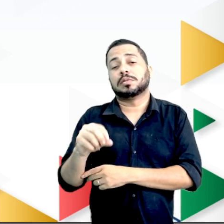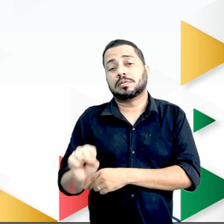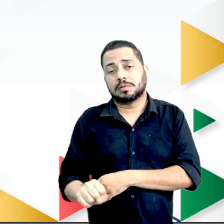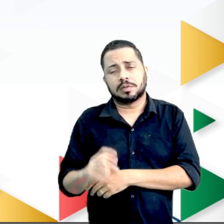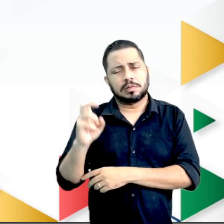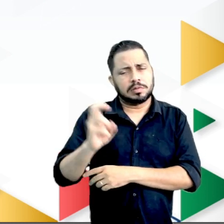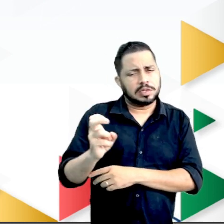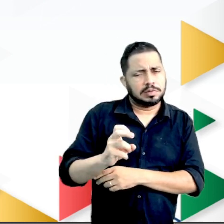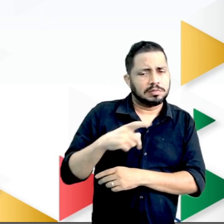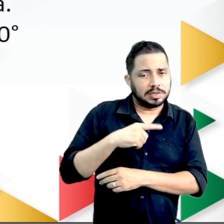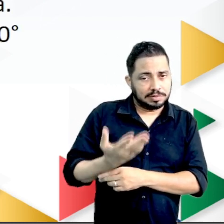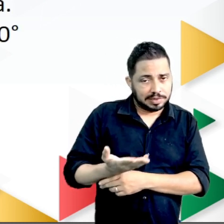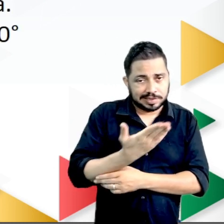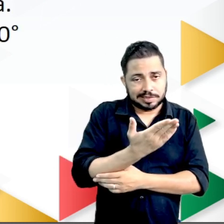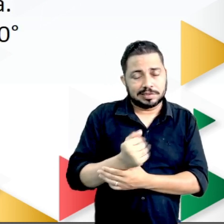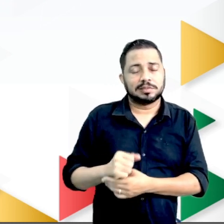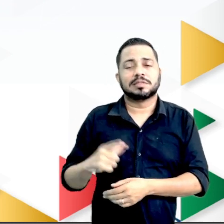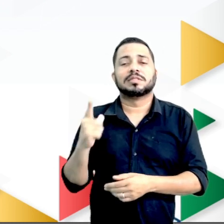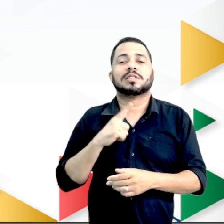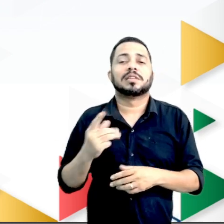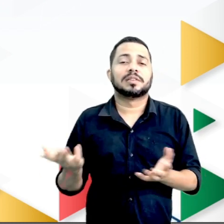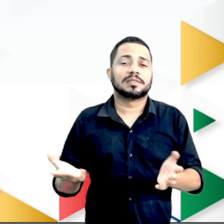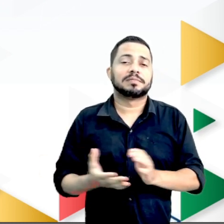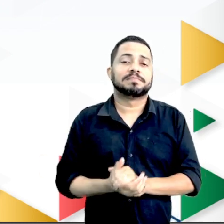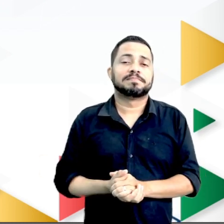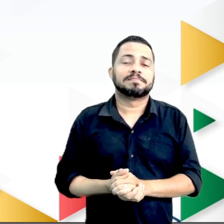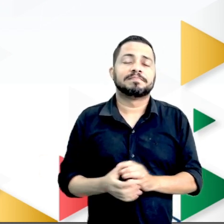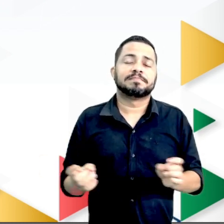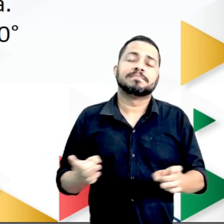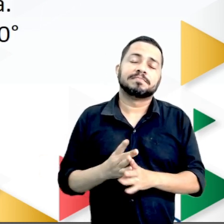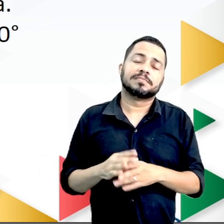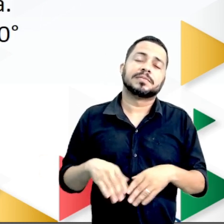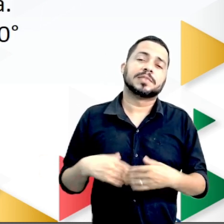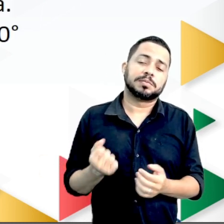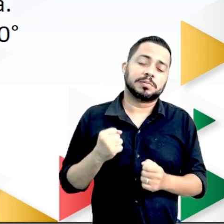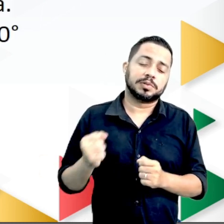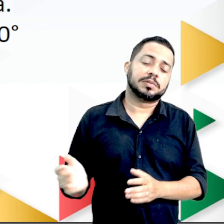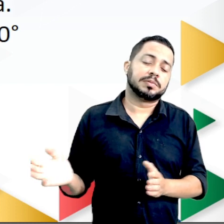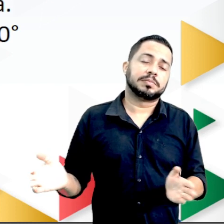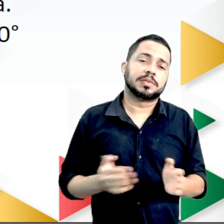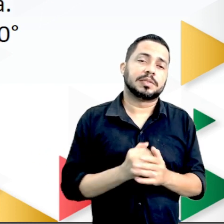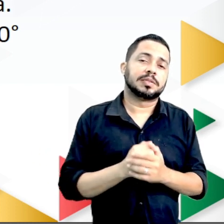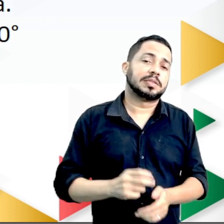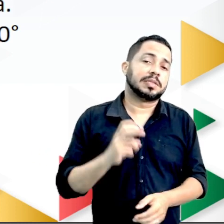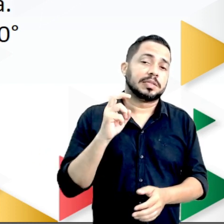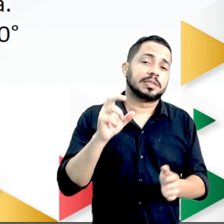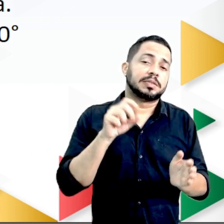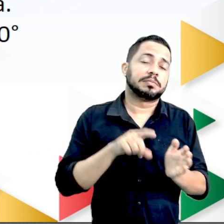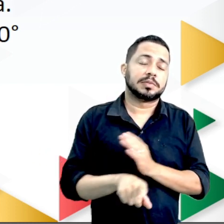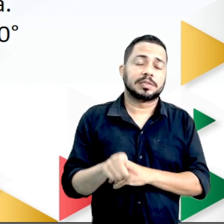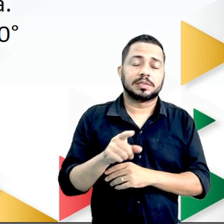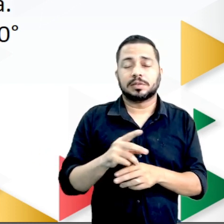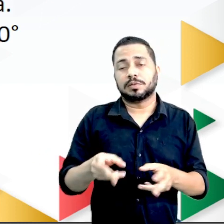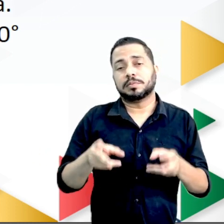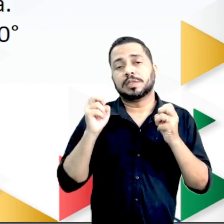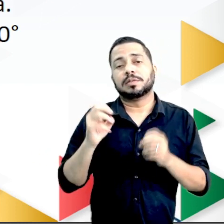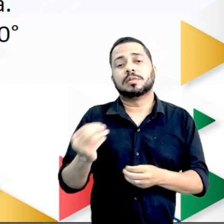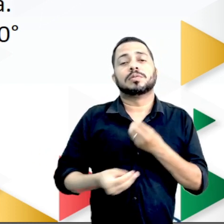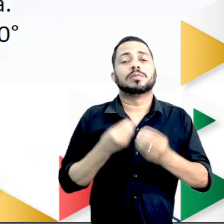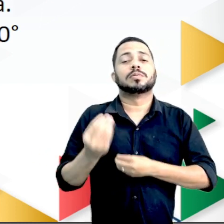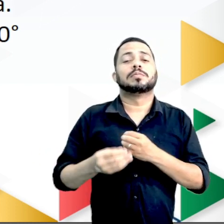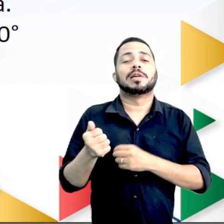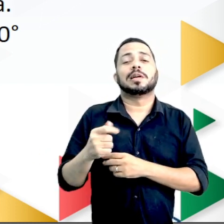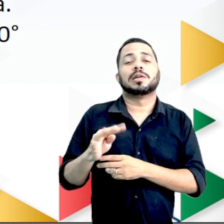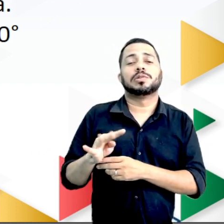que ele quer? Tá aí, ó. Beleza? Tranquilo, então? Fechou? Então, posso passar. Vamos lá. Quinta questão. Observe como o Arthur